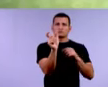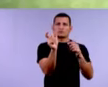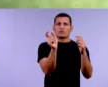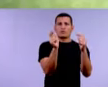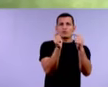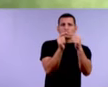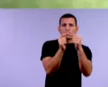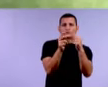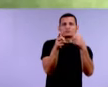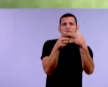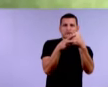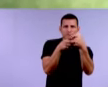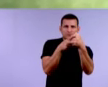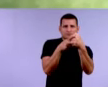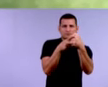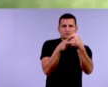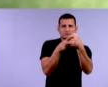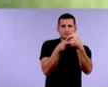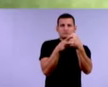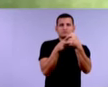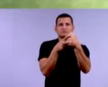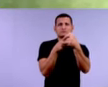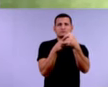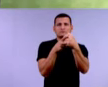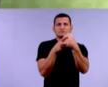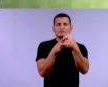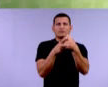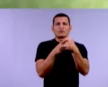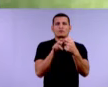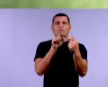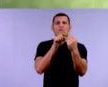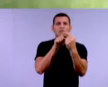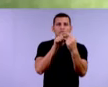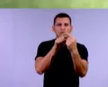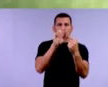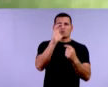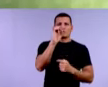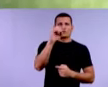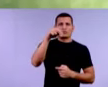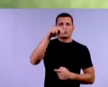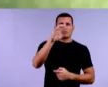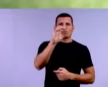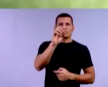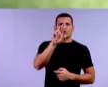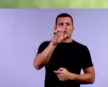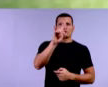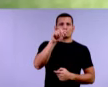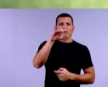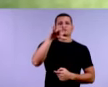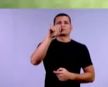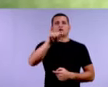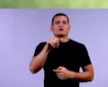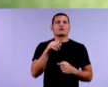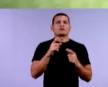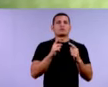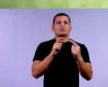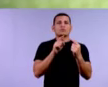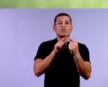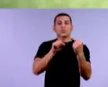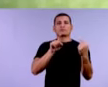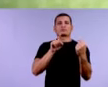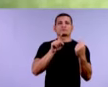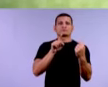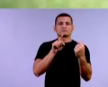verbo ao seu termo que é regido. E a concordância, a gente imagina uma roupa que não combina, certo, professora